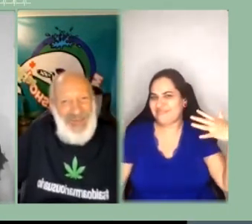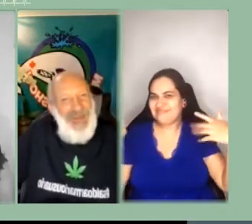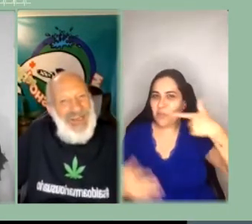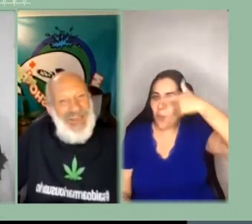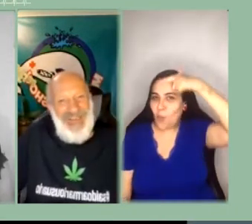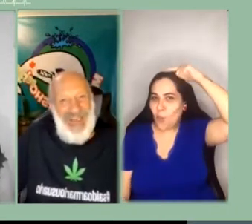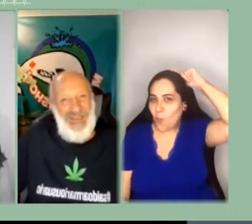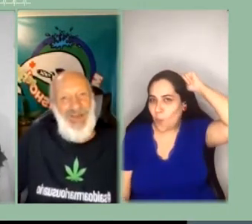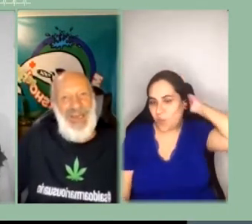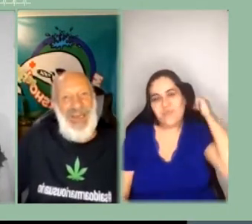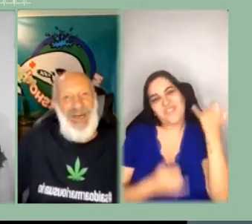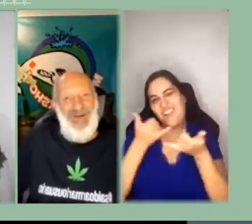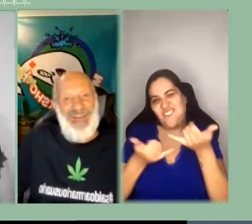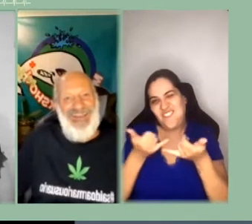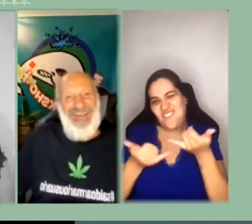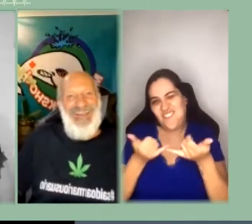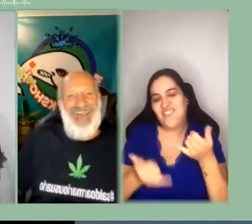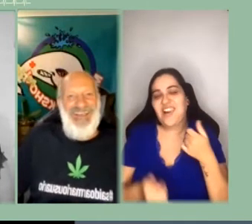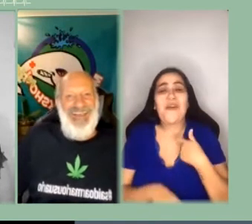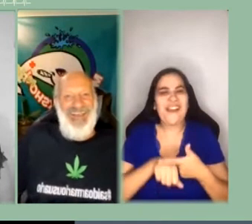demonstra... Tô brincando, gente, sou carecão.